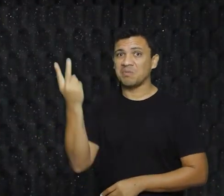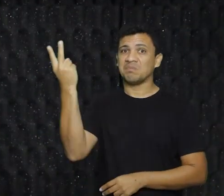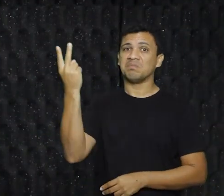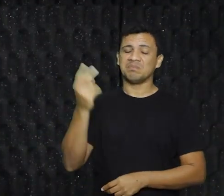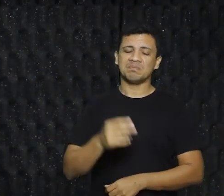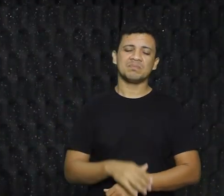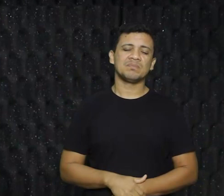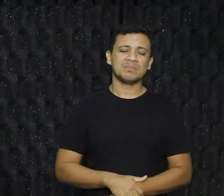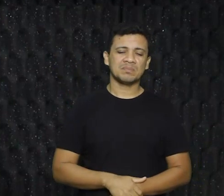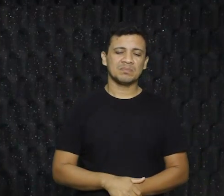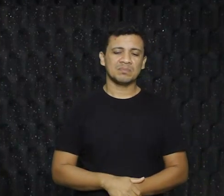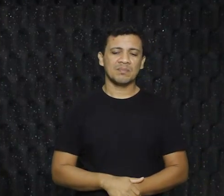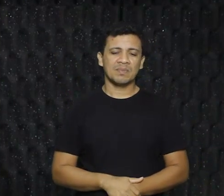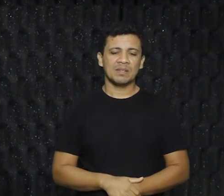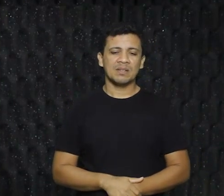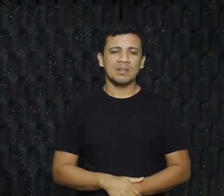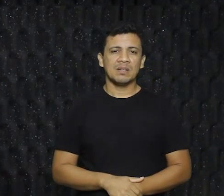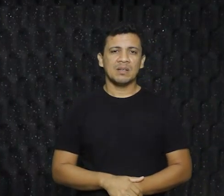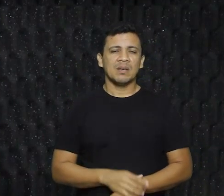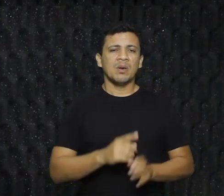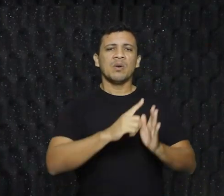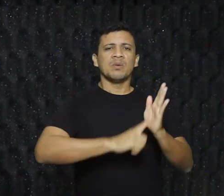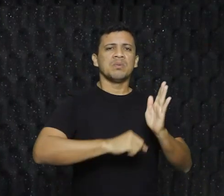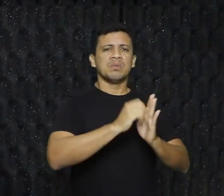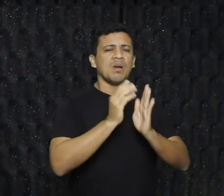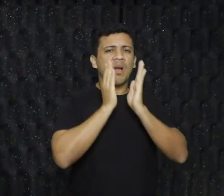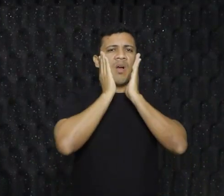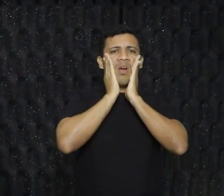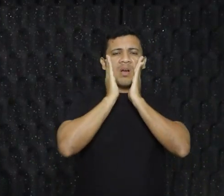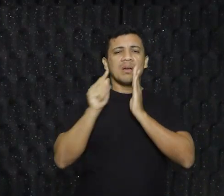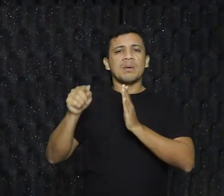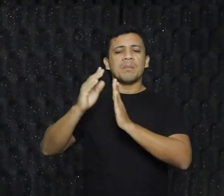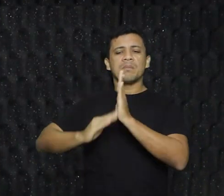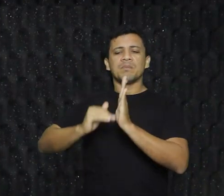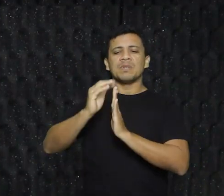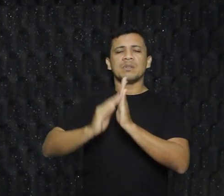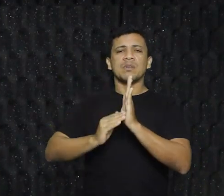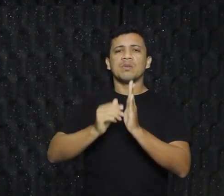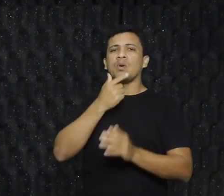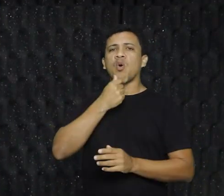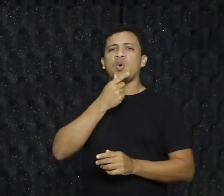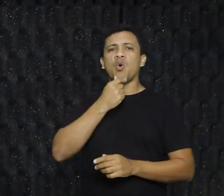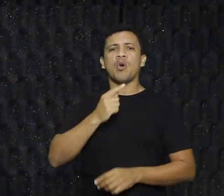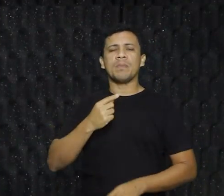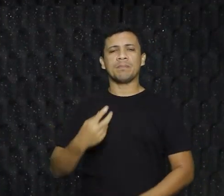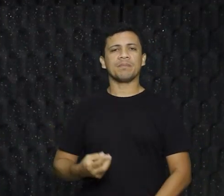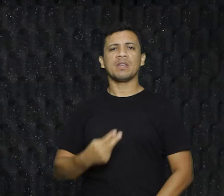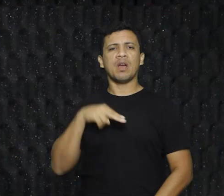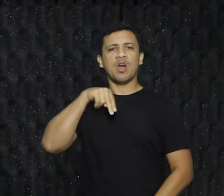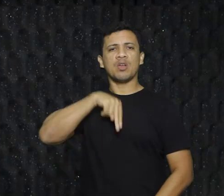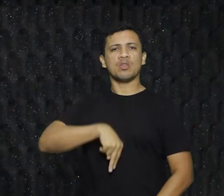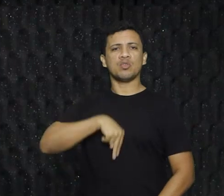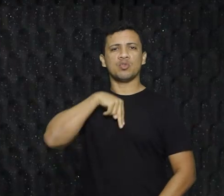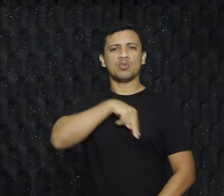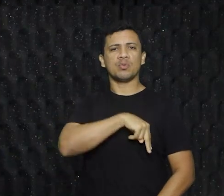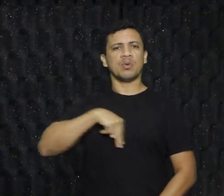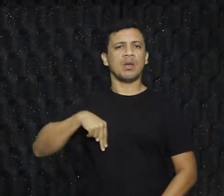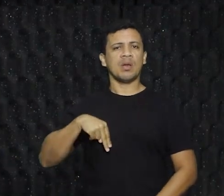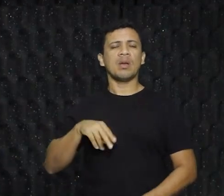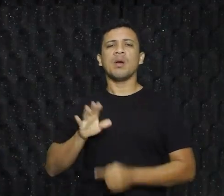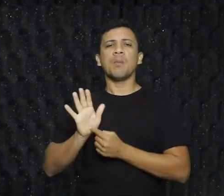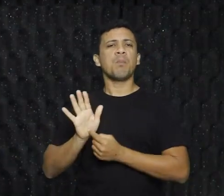né? O expressionismo, na figura do norueguês Edvard Munch, na obra do Grito, que